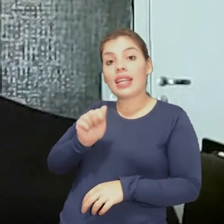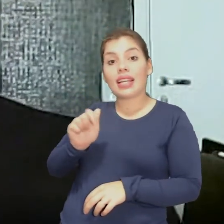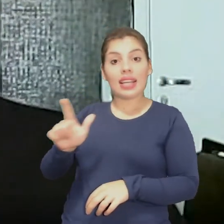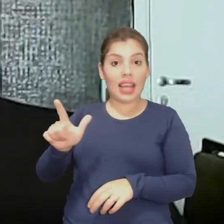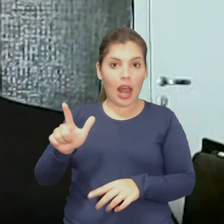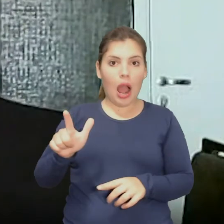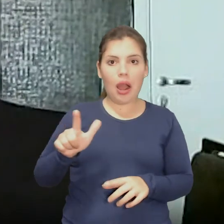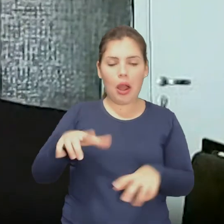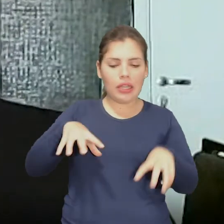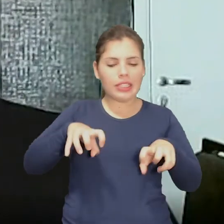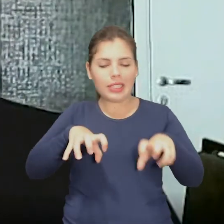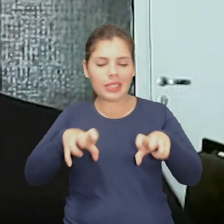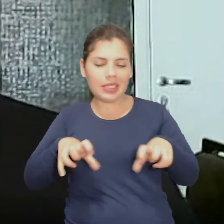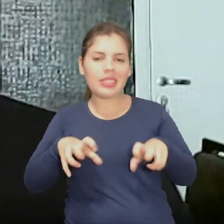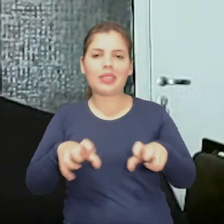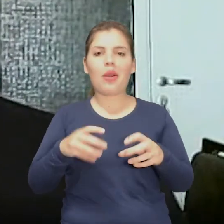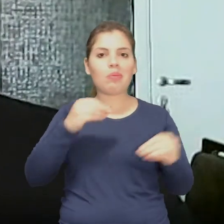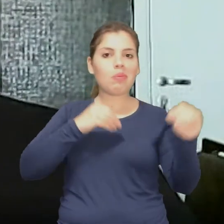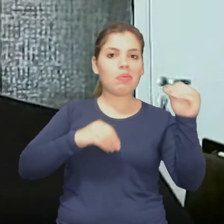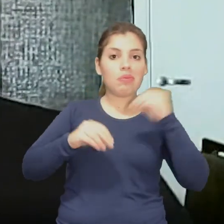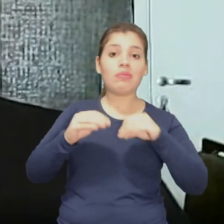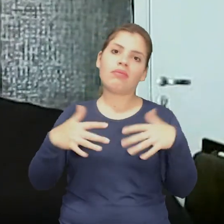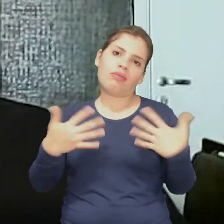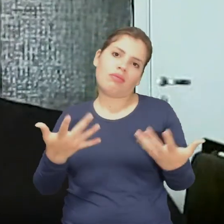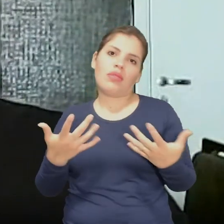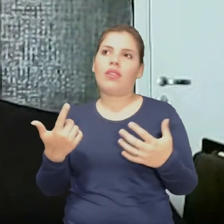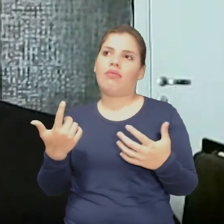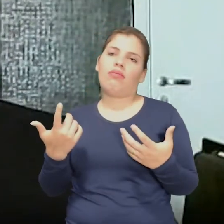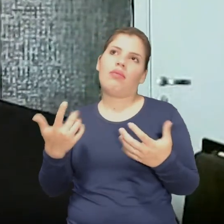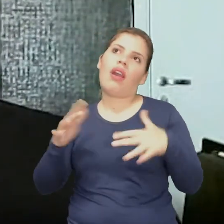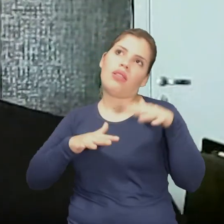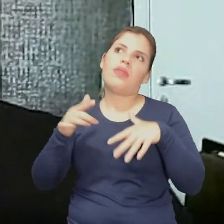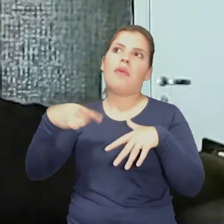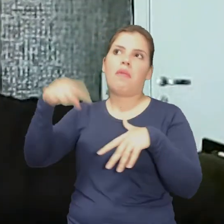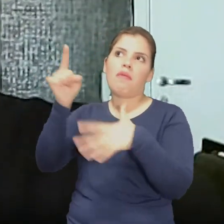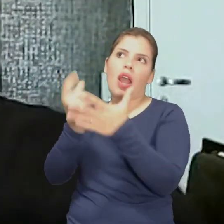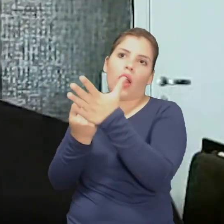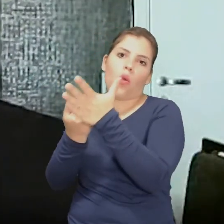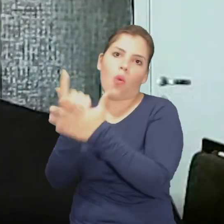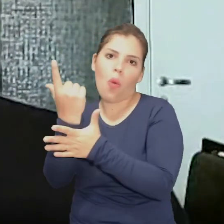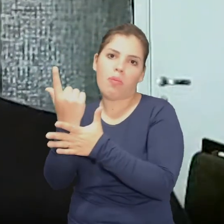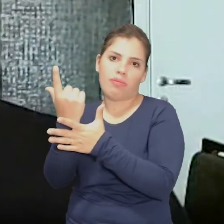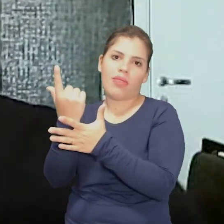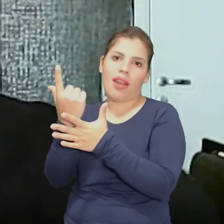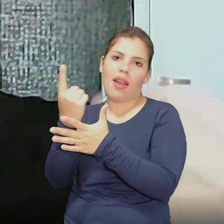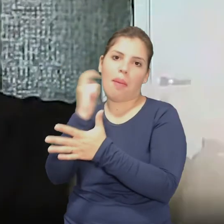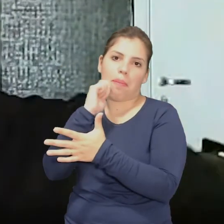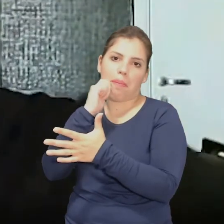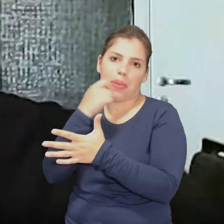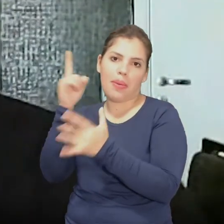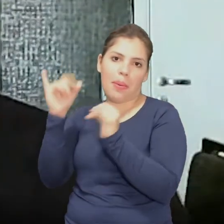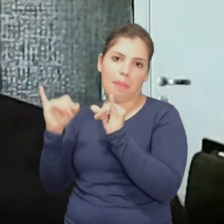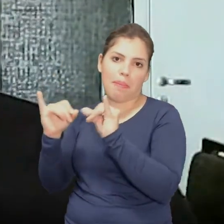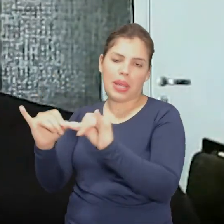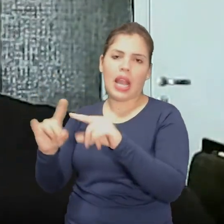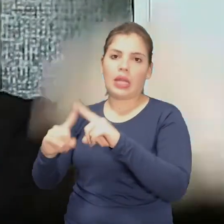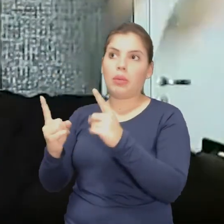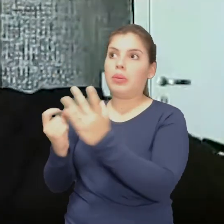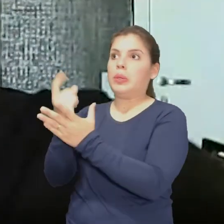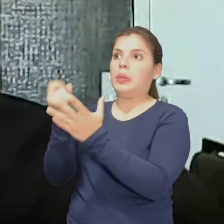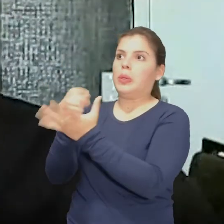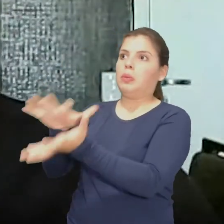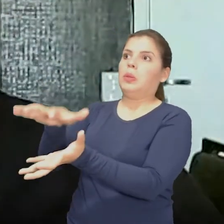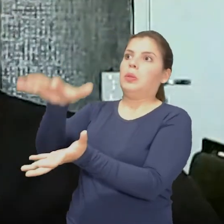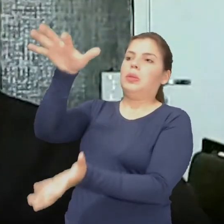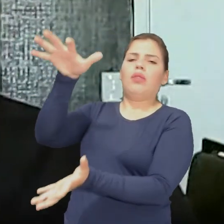comer coisas mais integrais, assim, então com isso você acaba diminuindo a compra, mesmo que vá comprar o pão integral